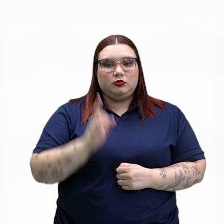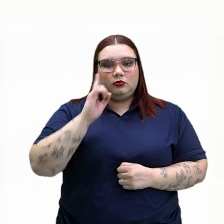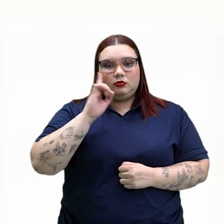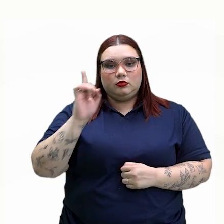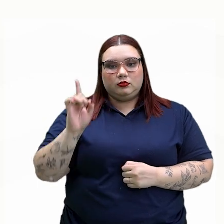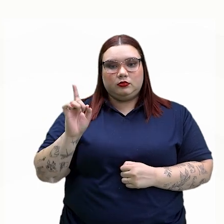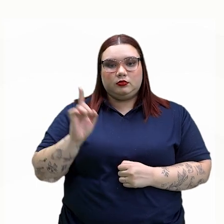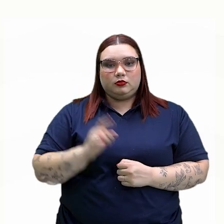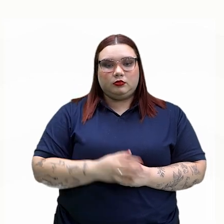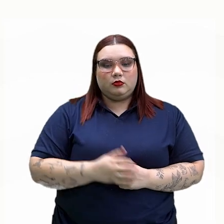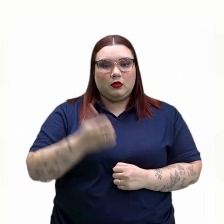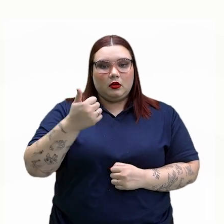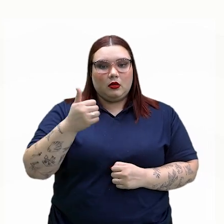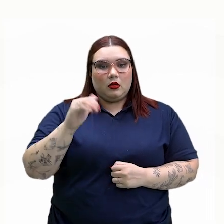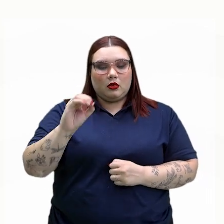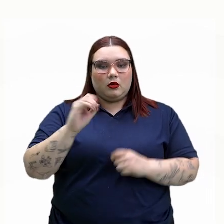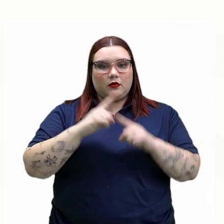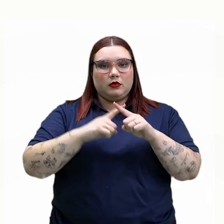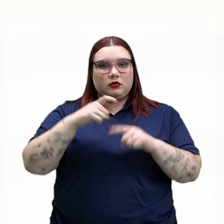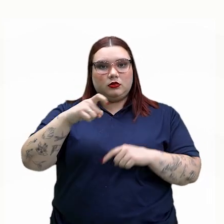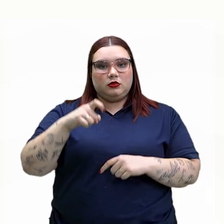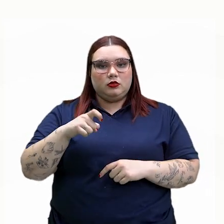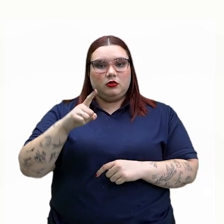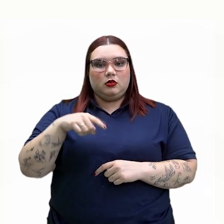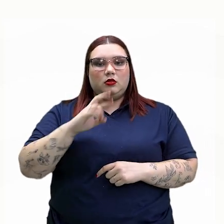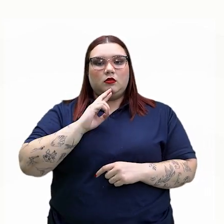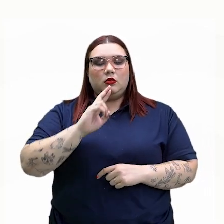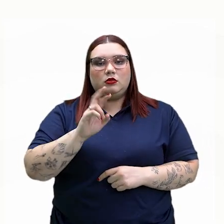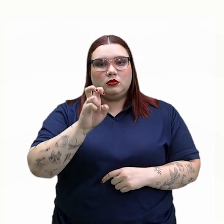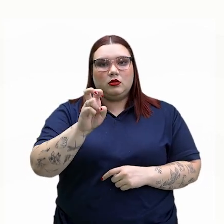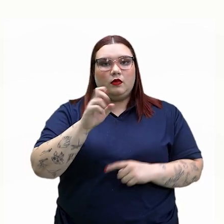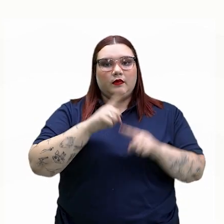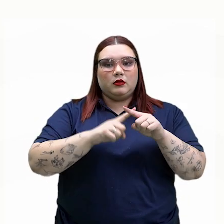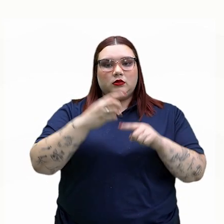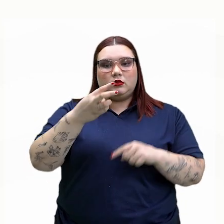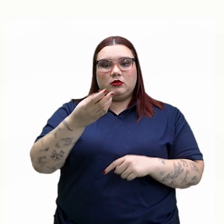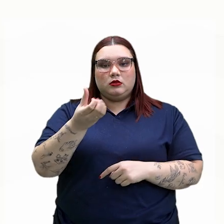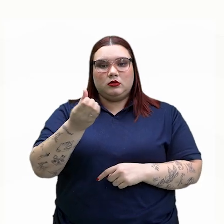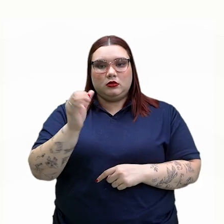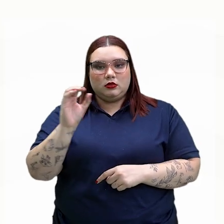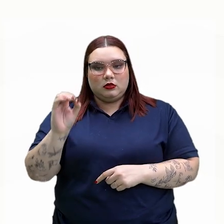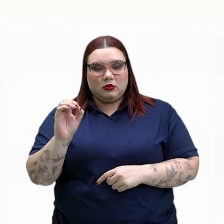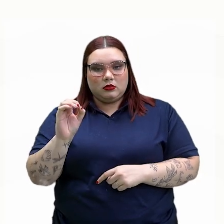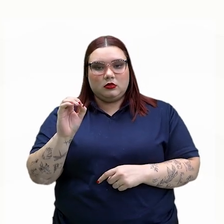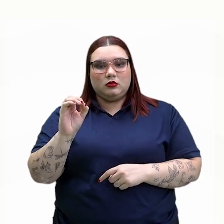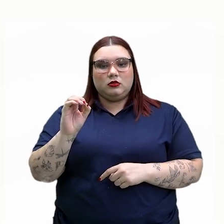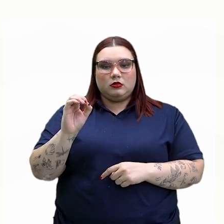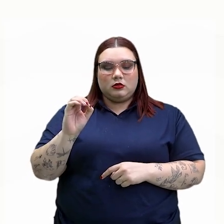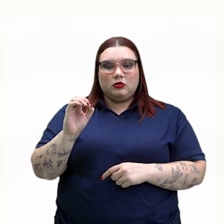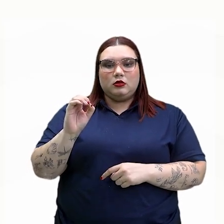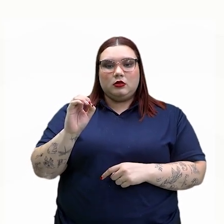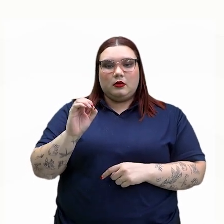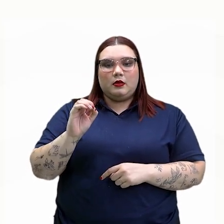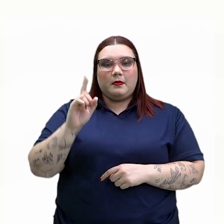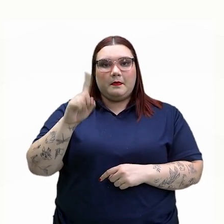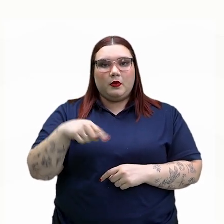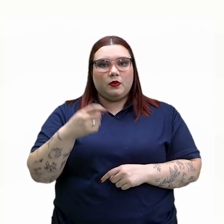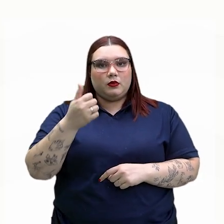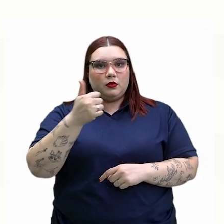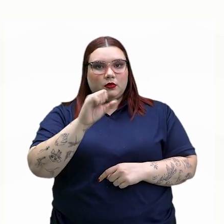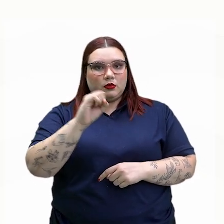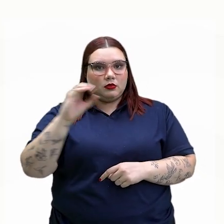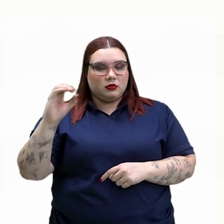ficar, ó, 10 vezes x é igual a 5 vezes 360. 5 vezes 360